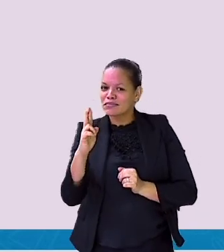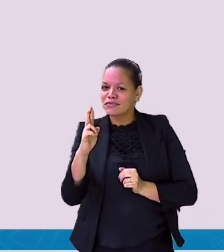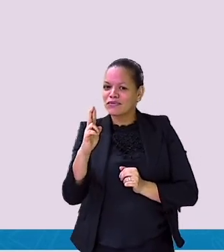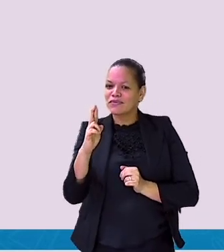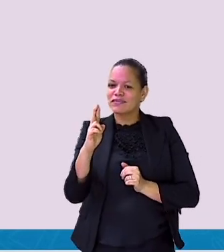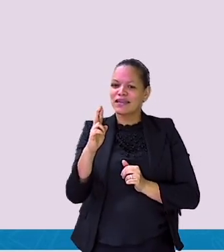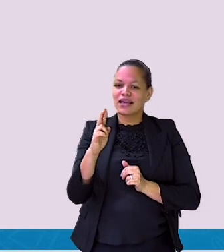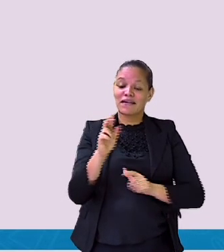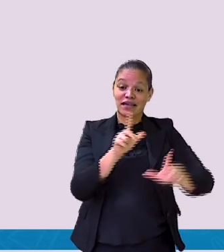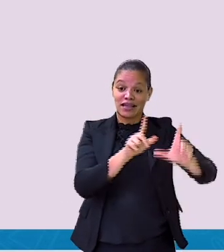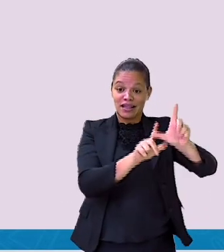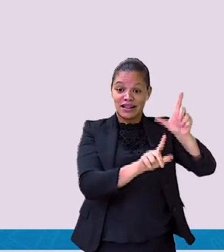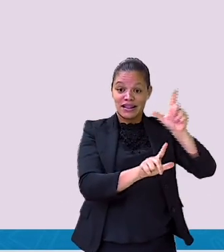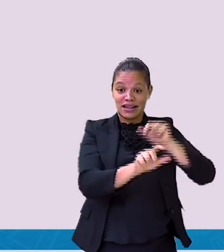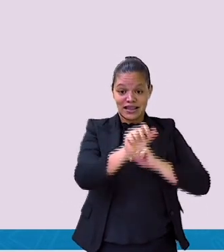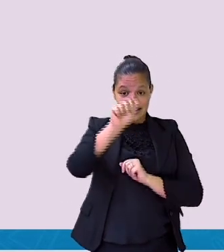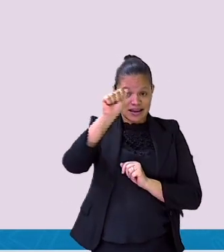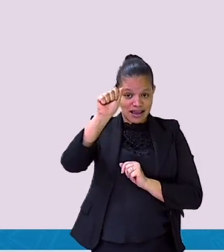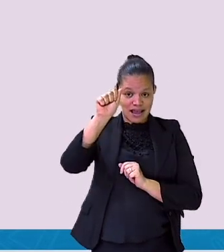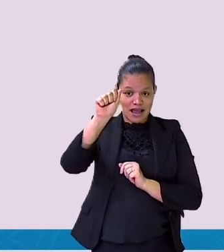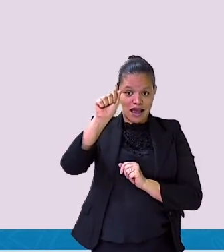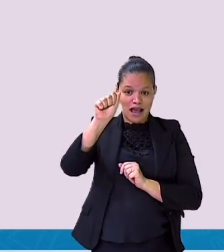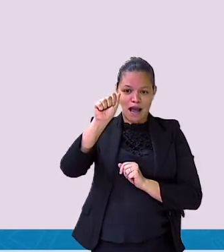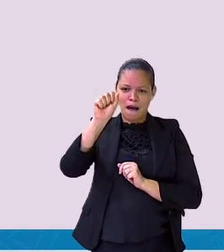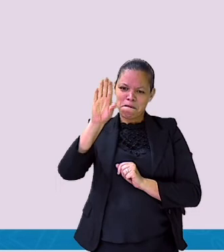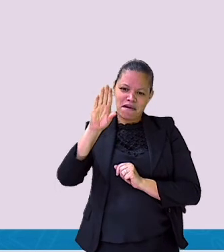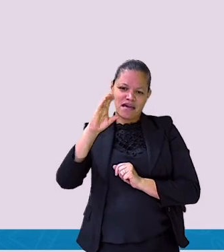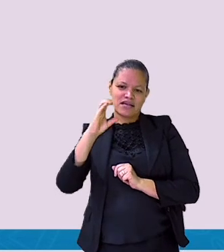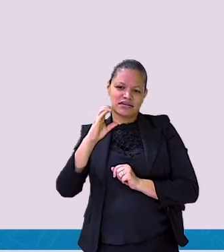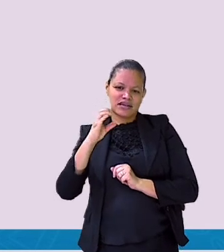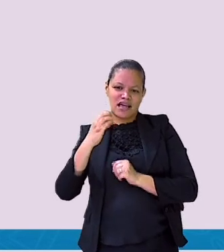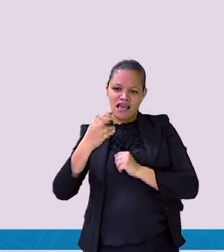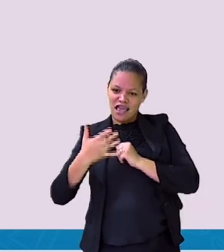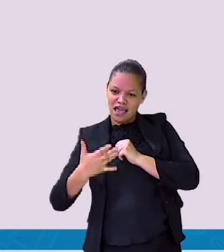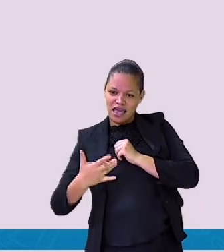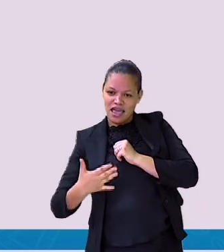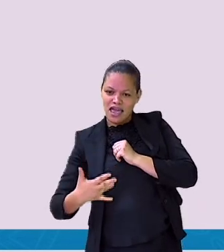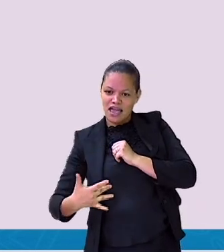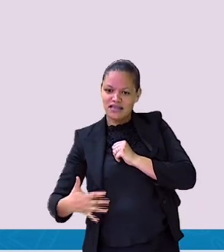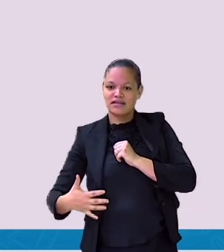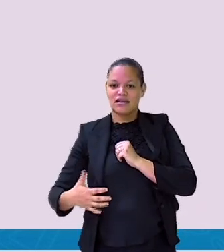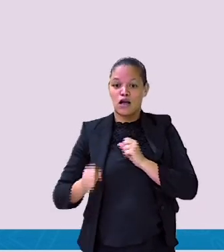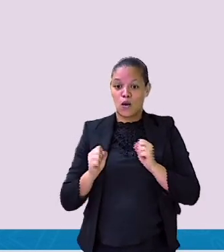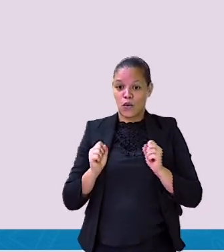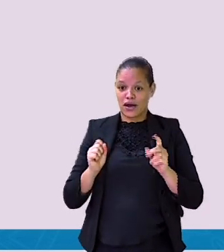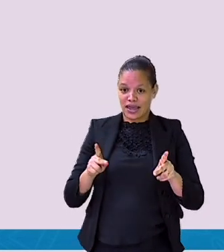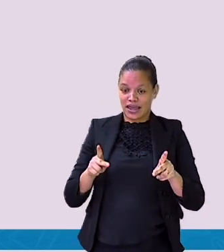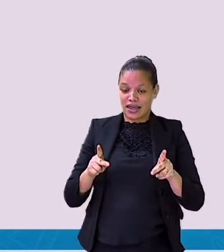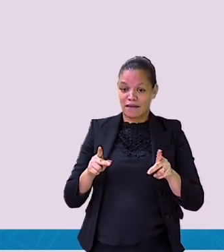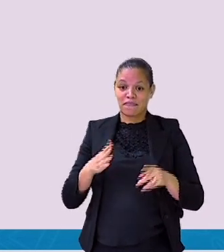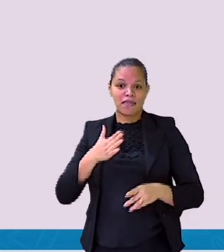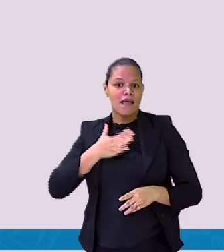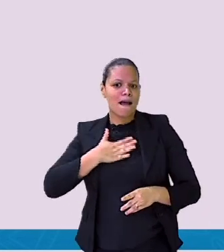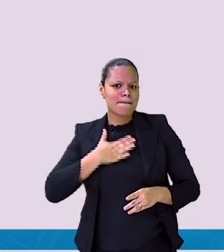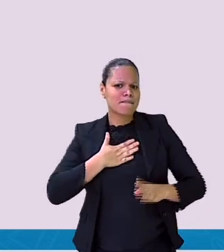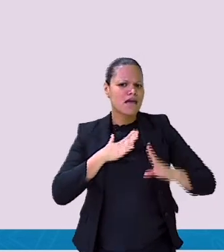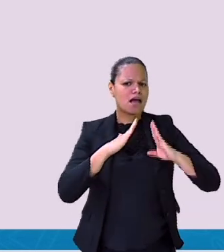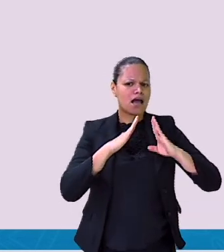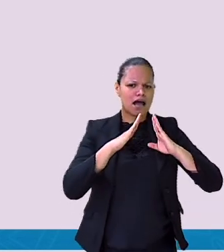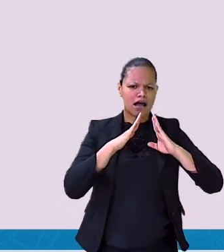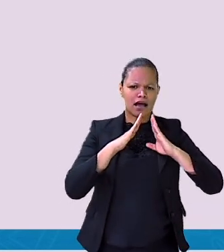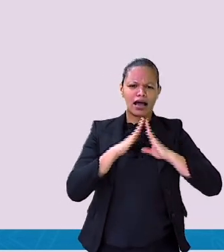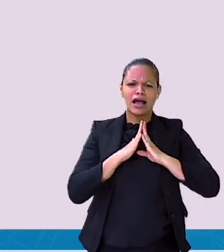entrevista. Vamos voltar no meu gráfico. Lá na minha casa, então, participaram, 3 votos no churrasco, 1